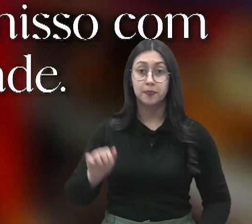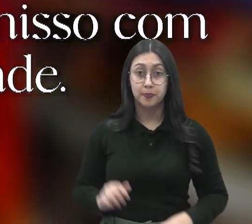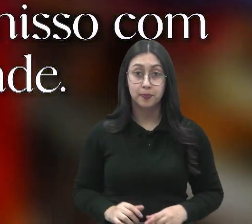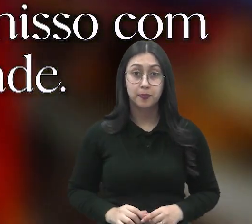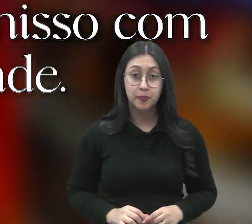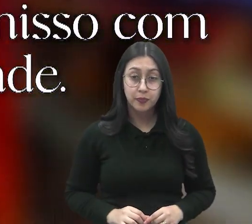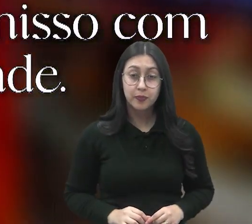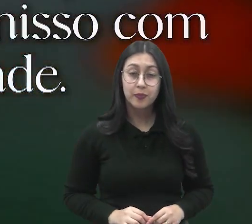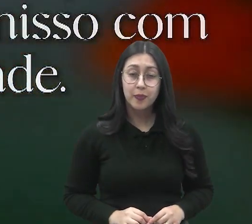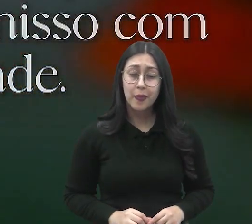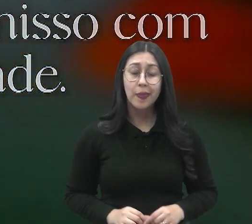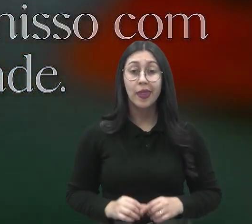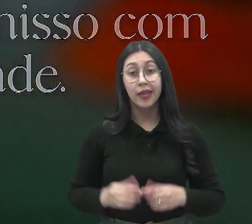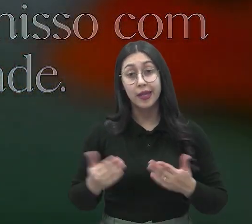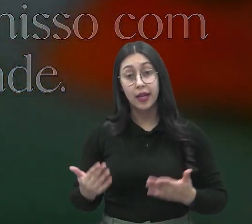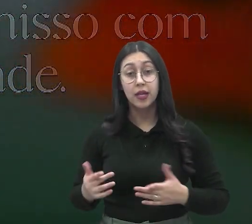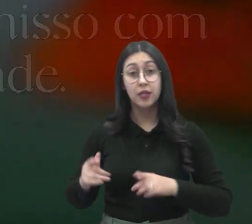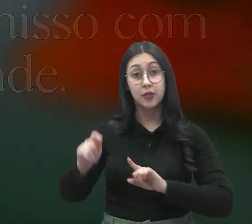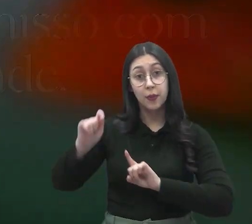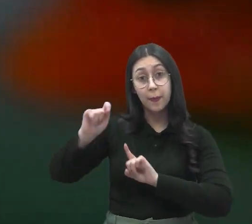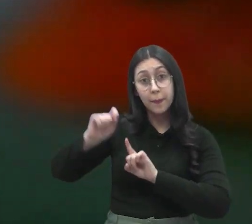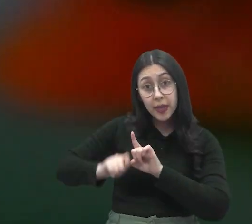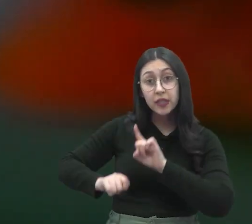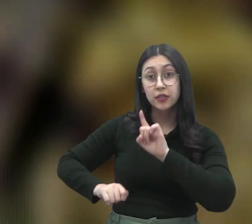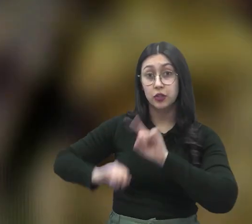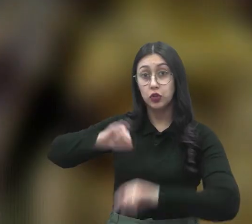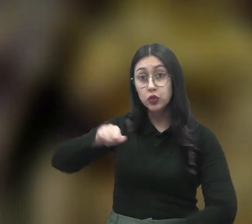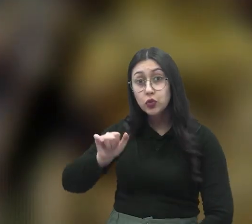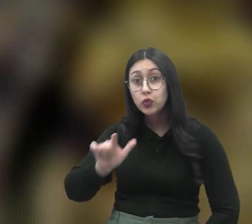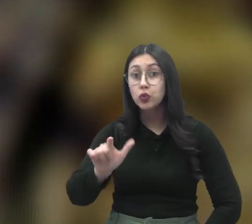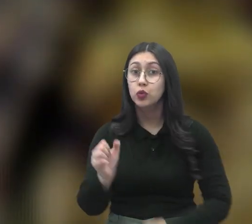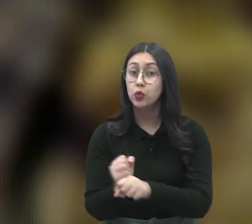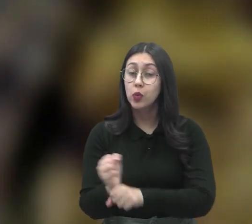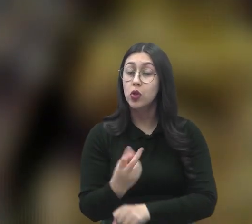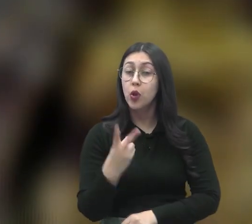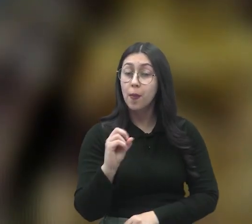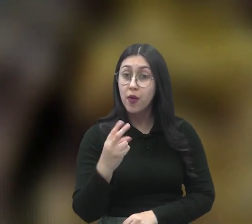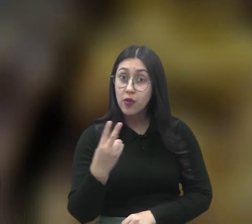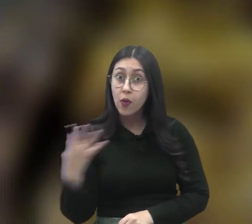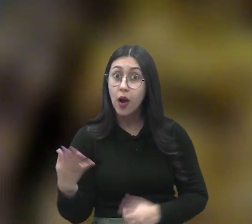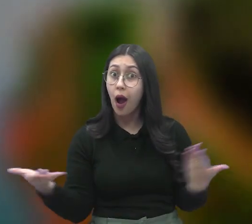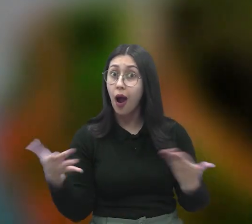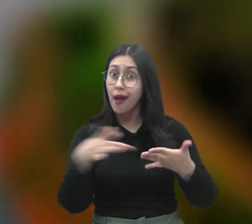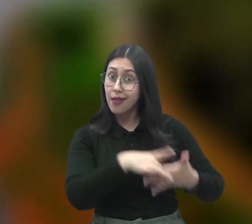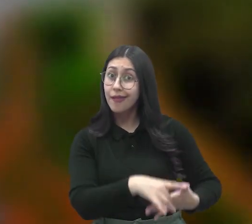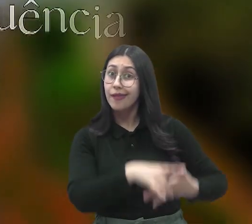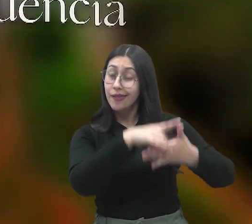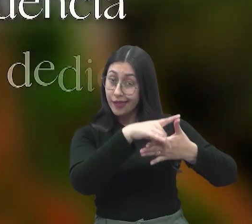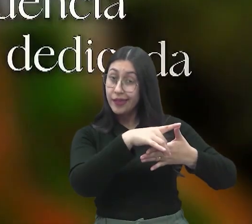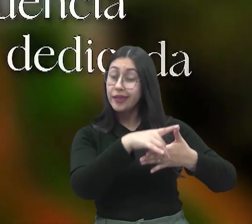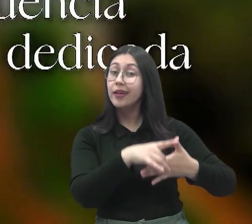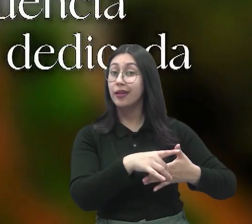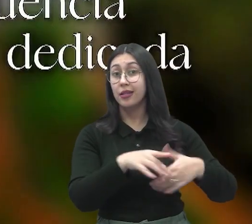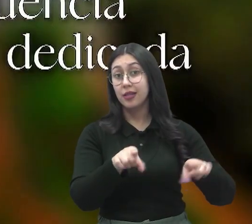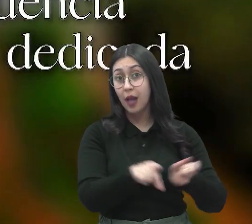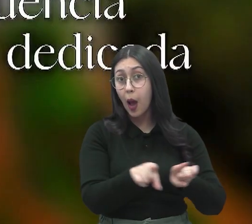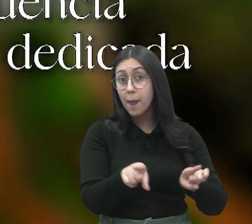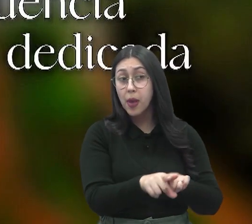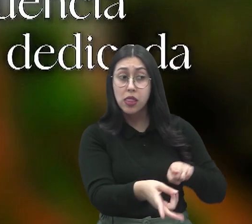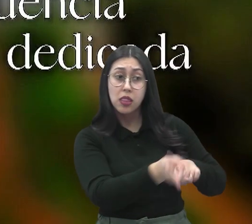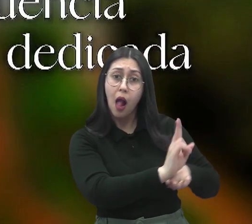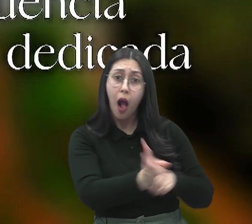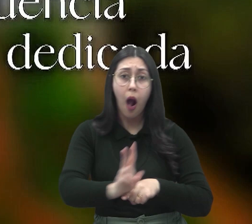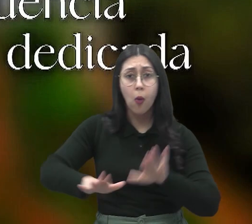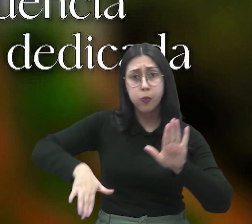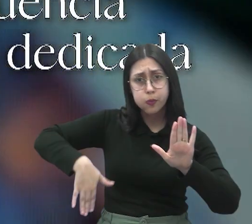de Aguiar. E desde julho de 2024, lidera o 20º Batalhão da Força Tática no Litoral